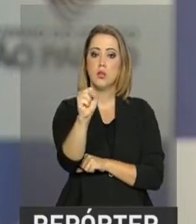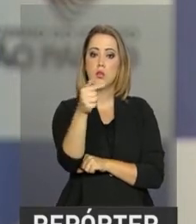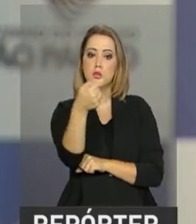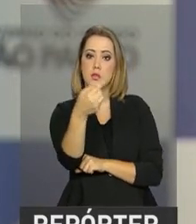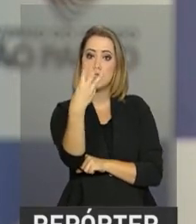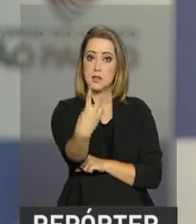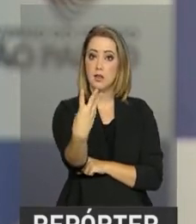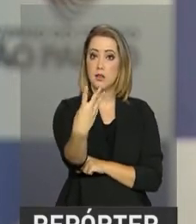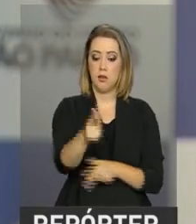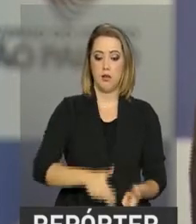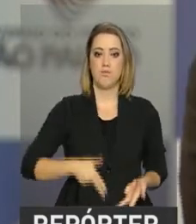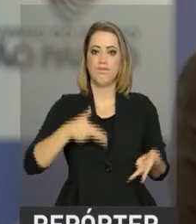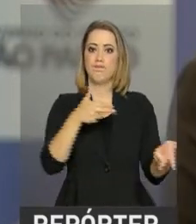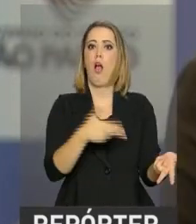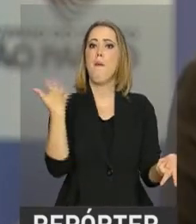873 fuzis.